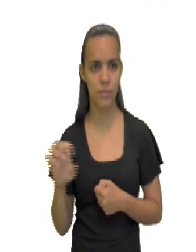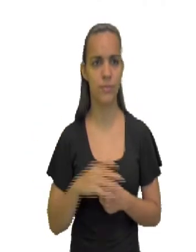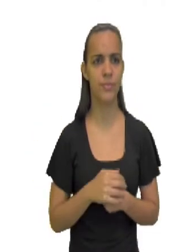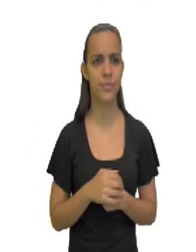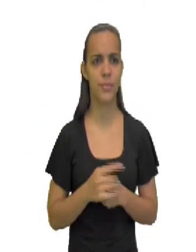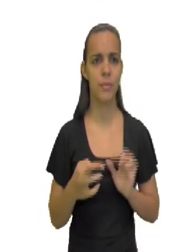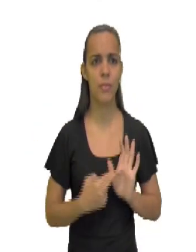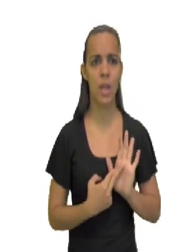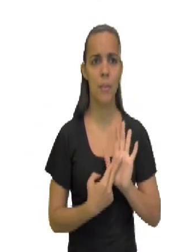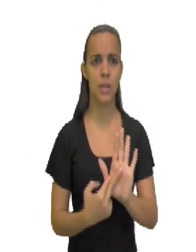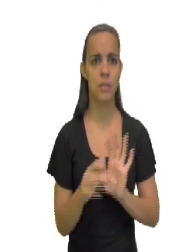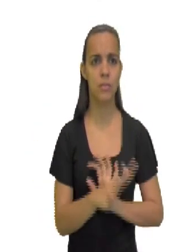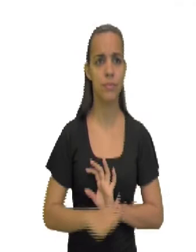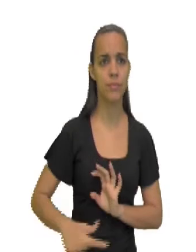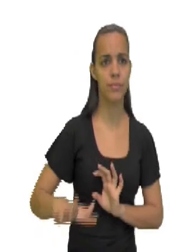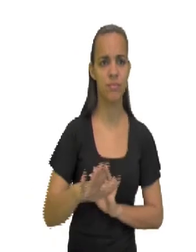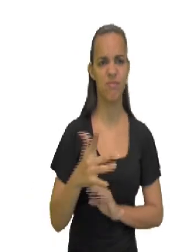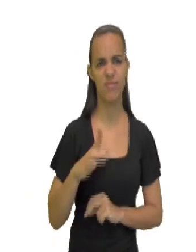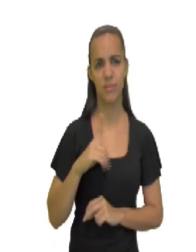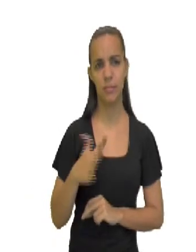de drenagem de